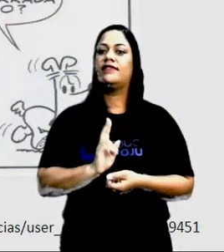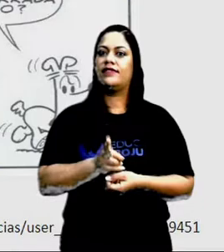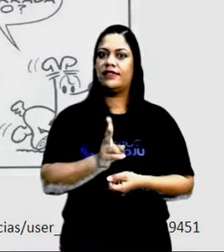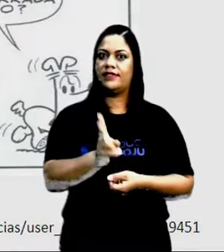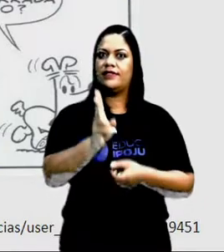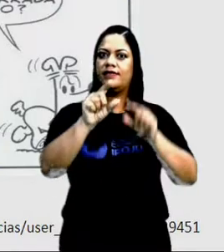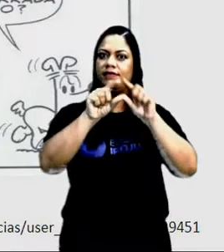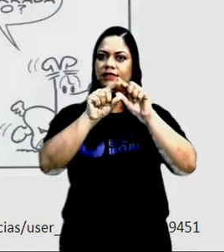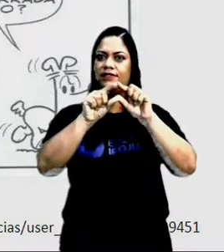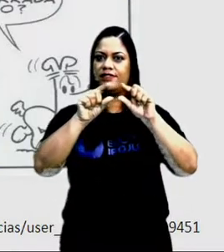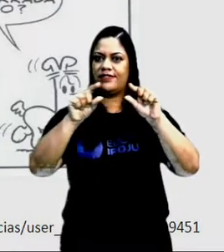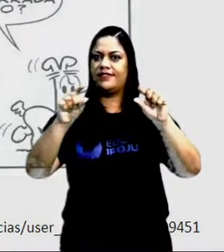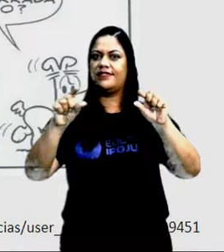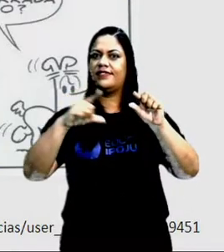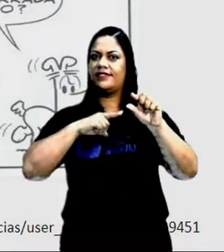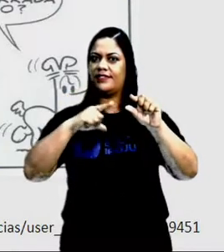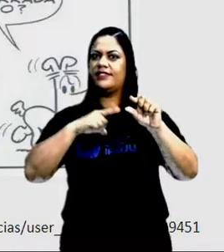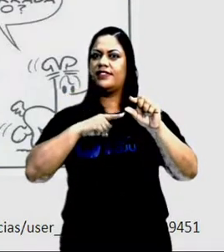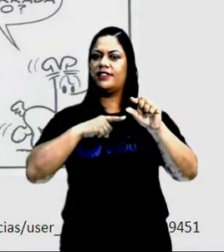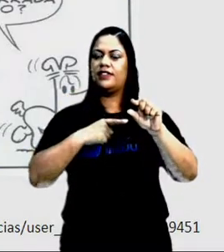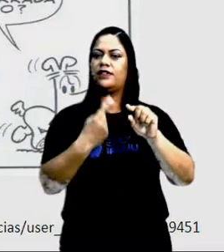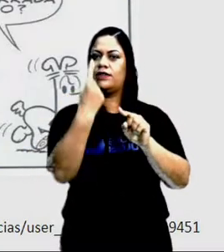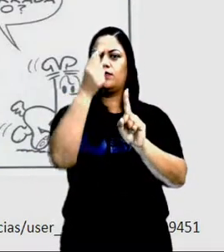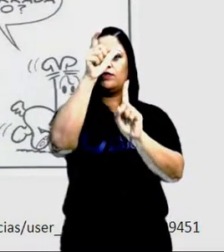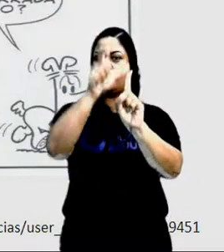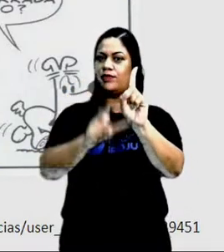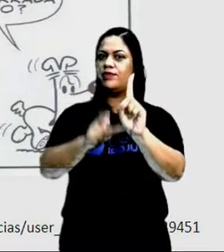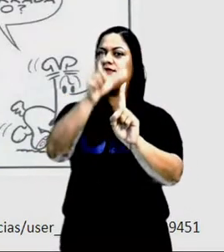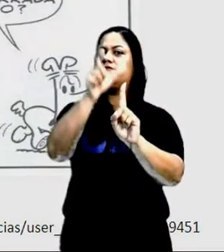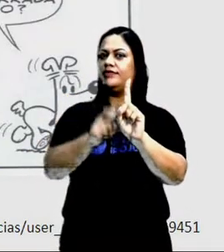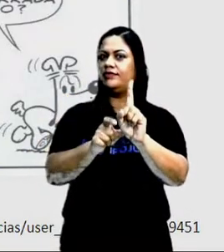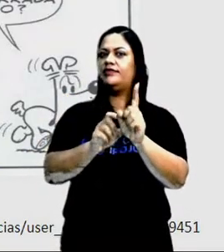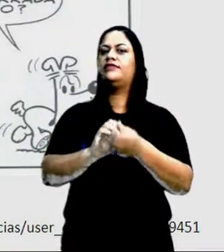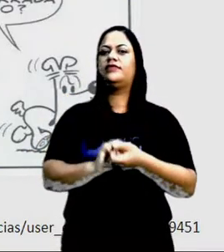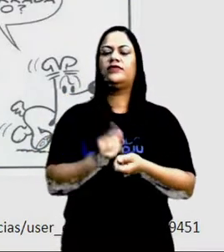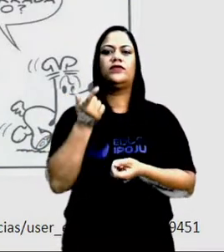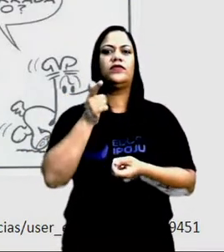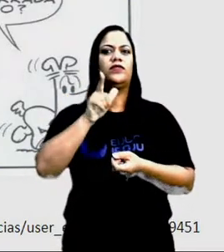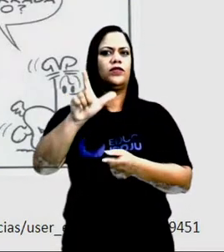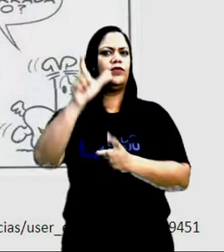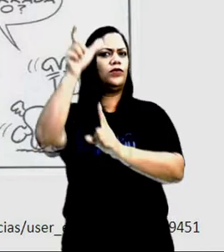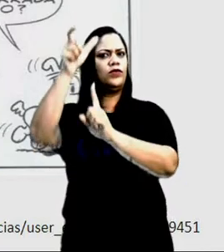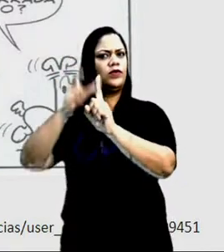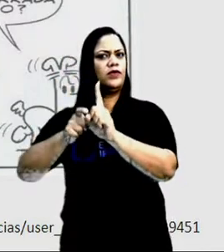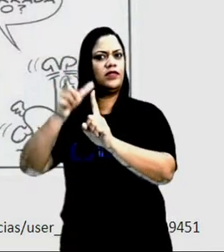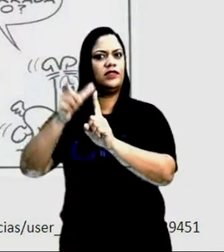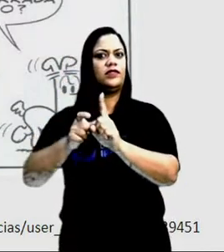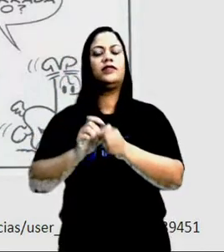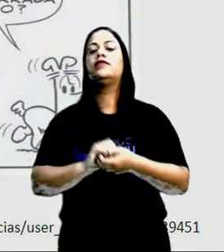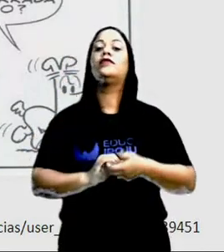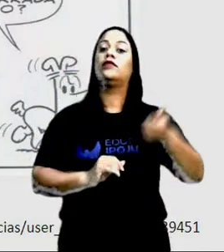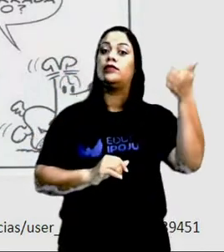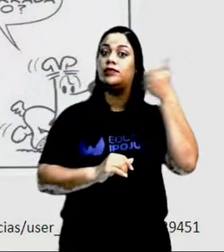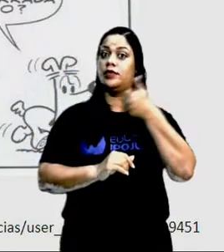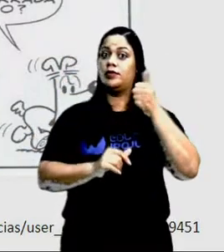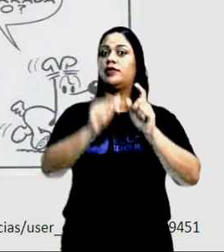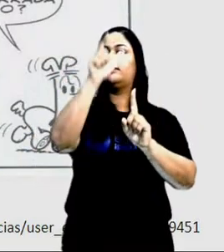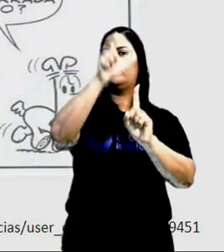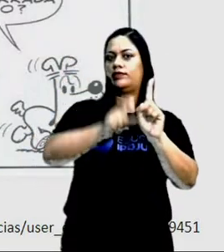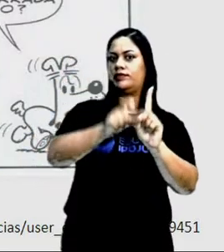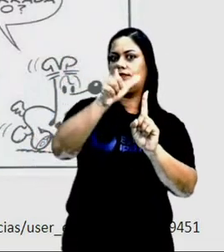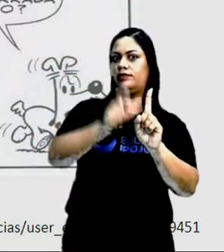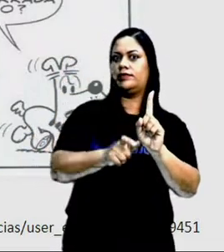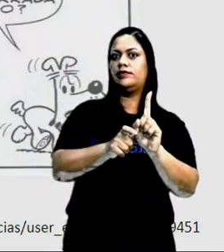Geralmente as tirinhas envolvem um personagem principal com algum outro personagem. É um principal que ele